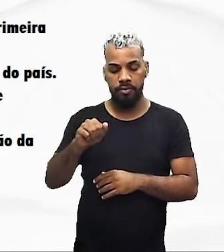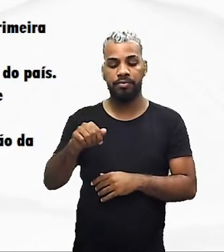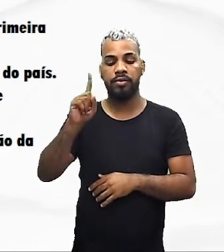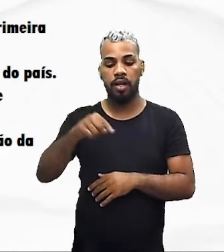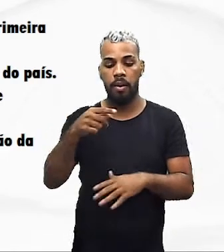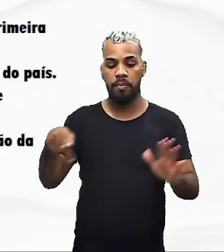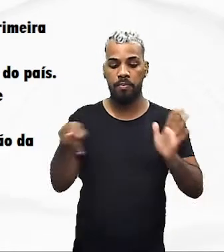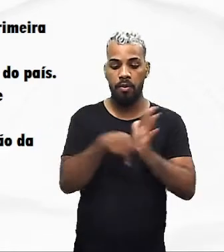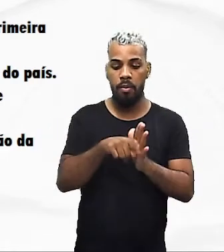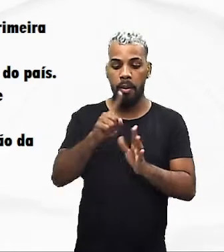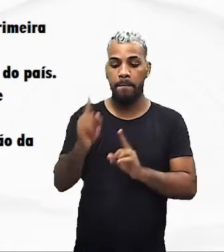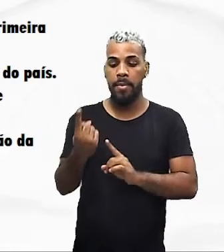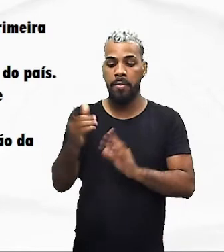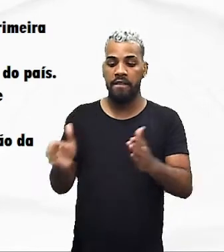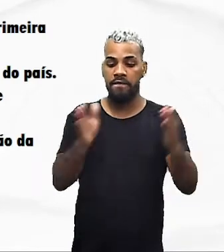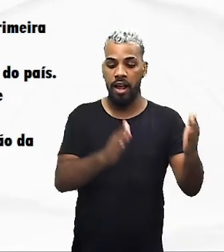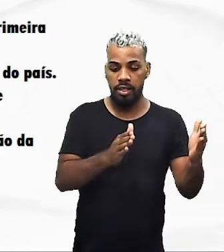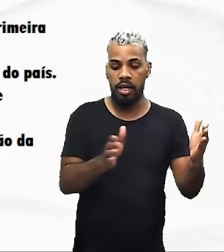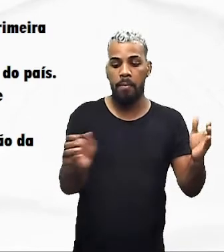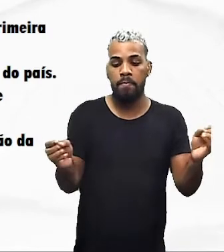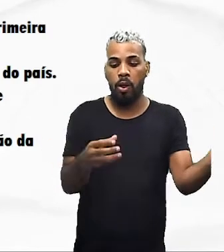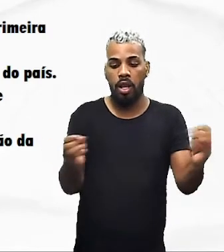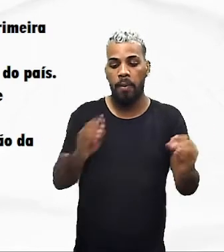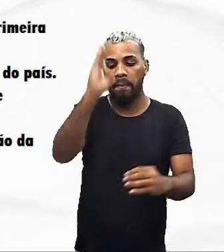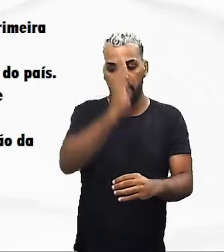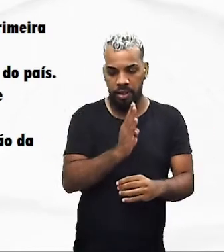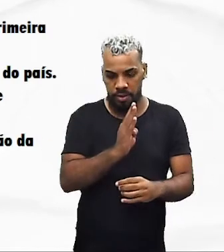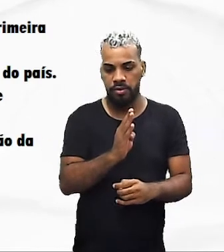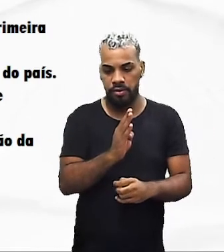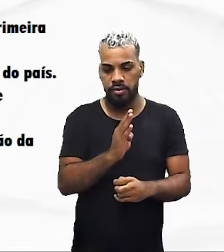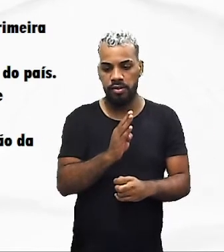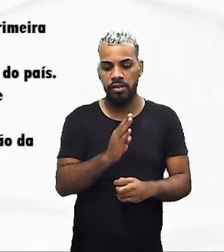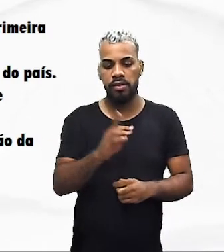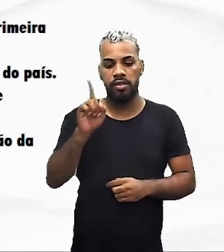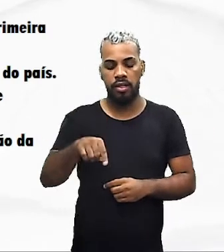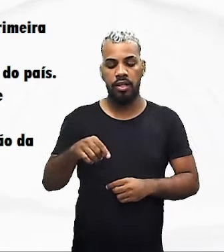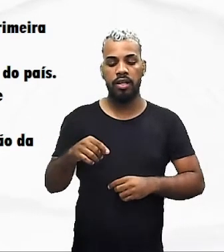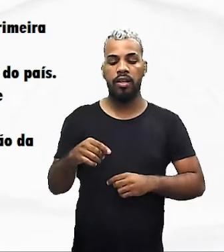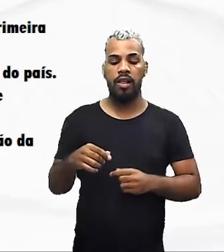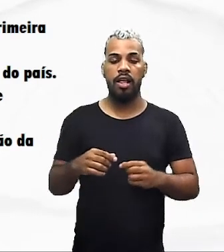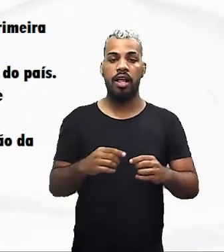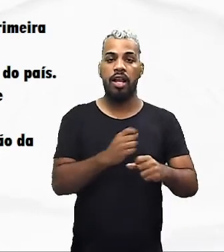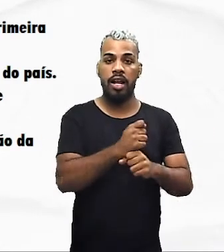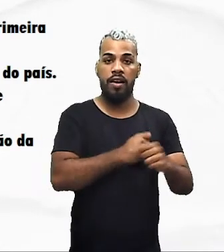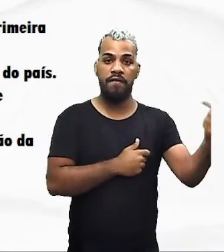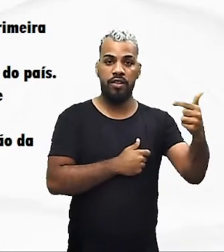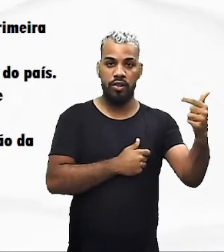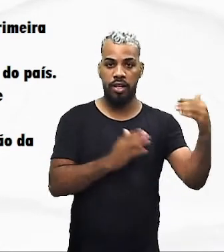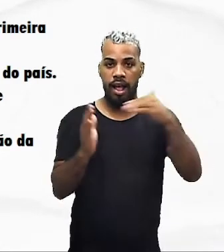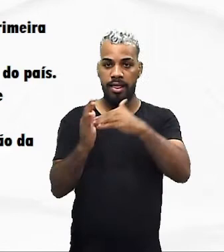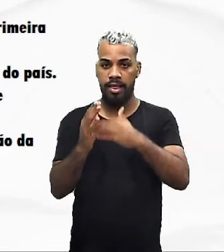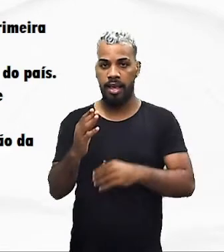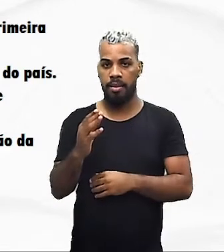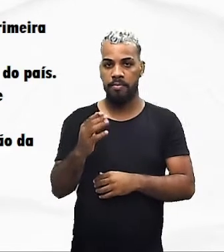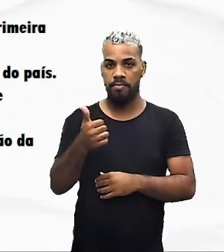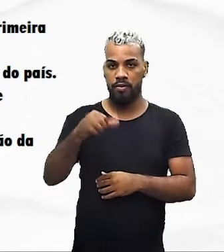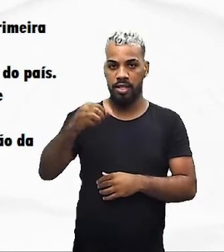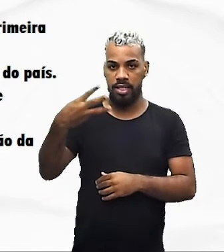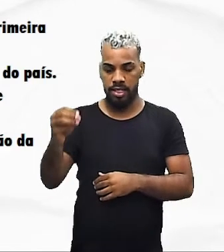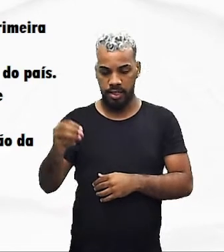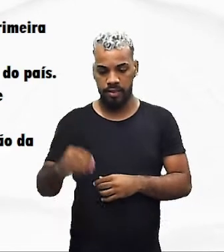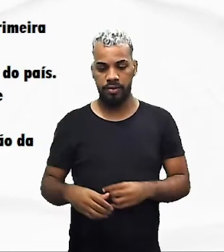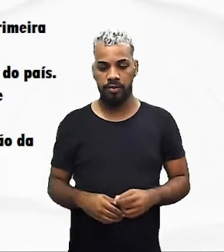pertencente à primeira fase do modernismo brasileiro. A primeira fase é de 22 até 30, tá bom? Então,